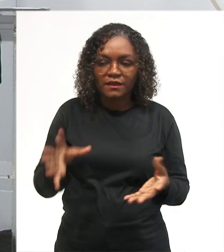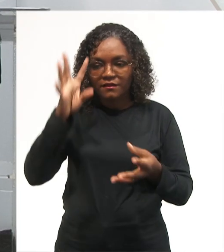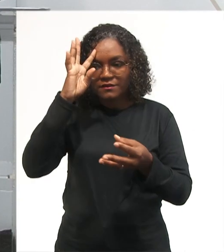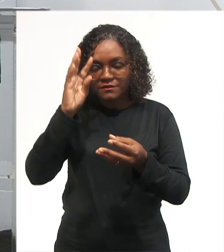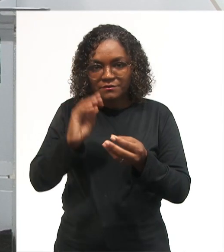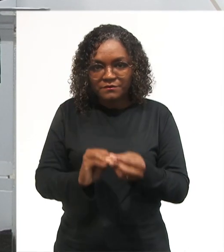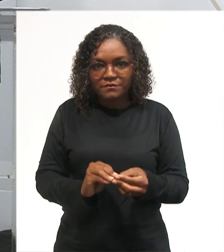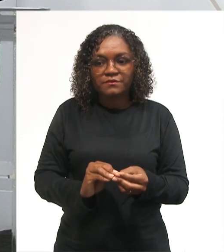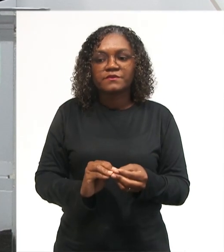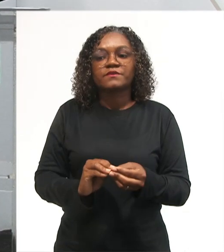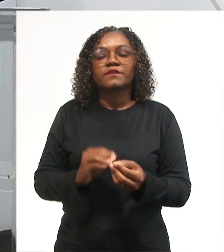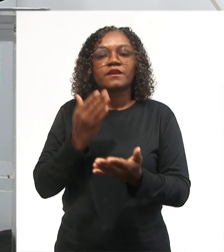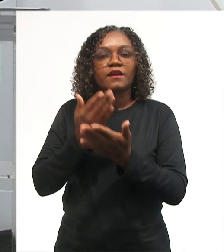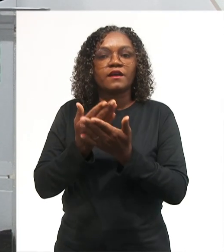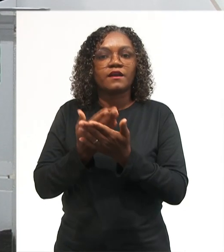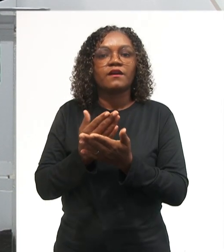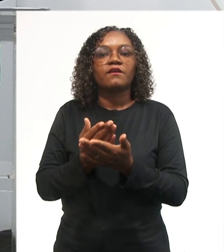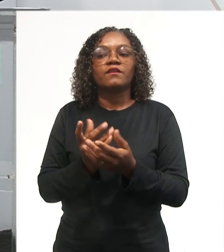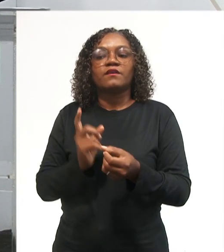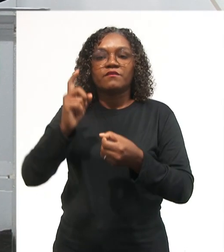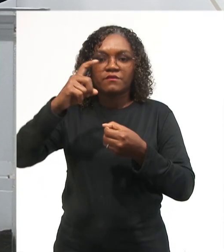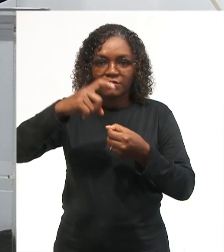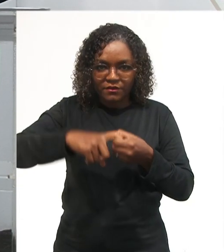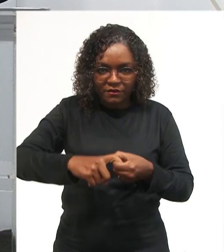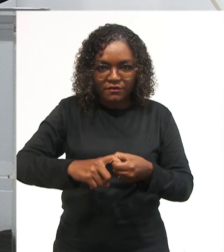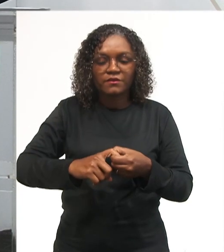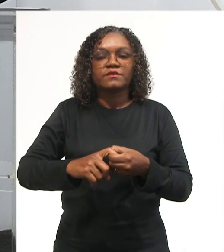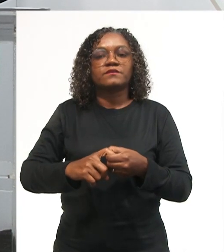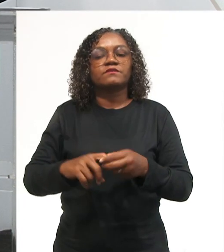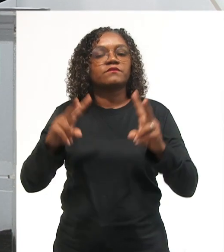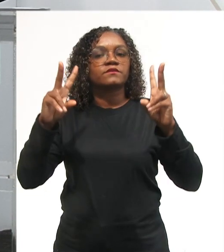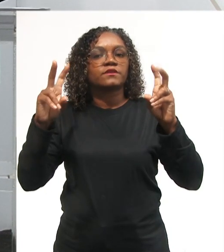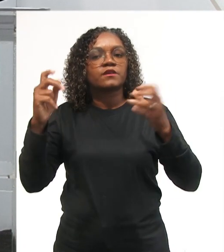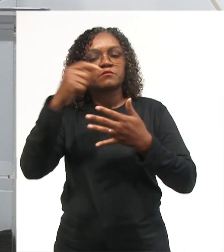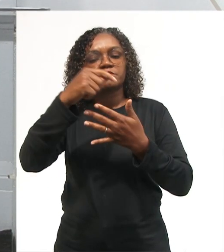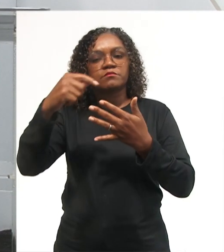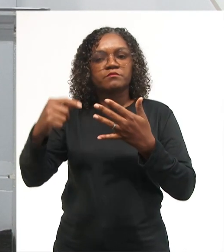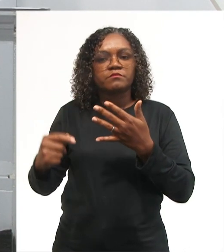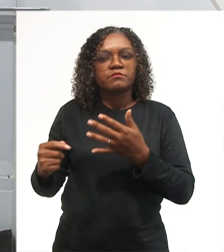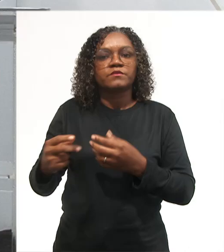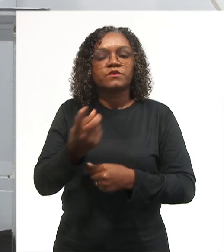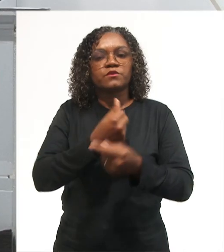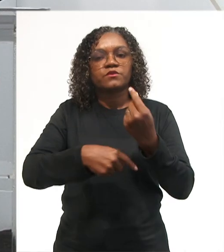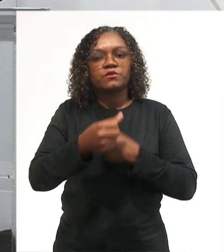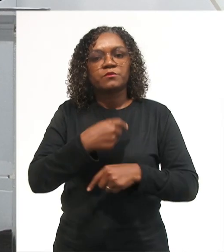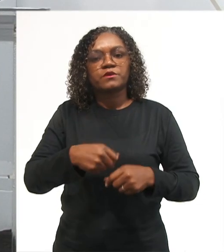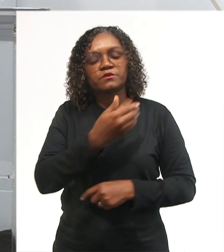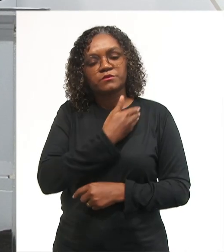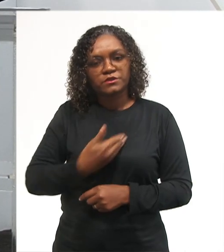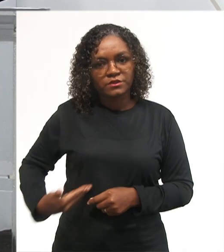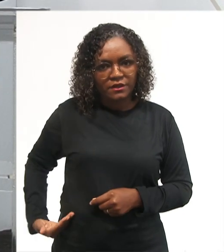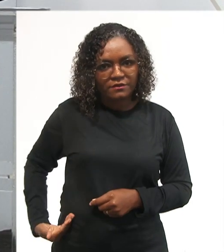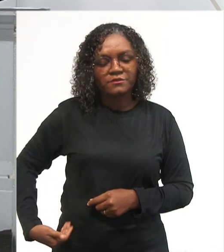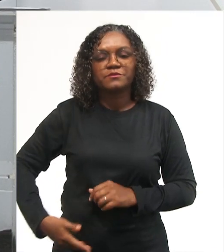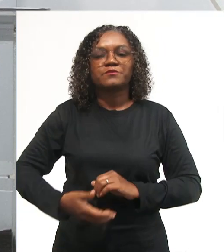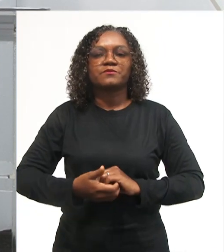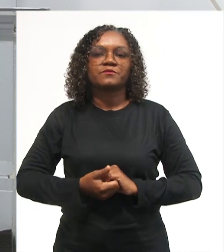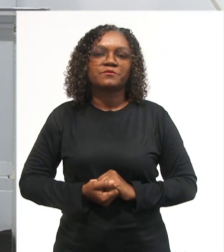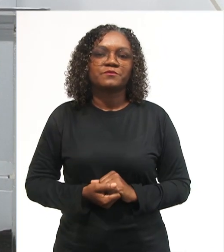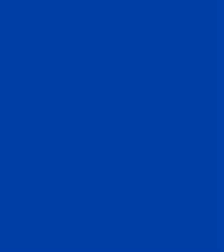por enquanto é isso, a gente retoma aqui na nossa próxima aula, tá? E nós vamos falar então das funções econômicas do Estado. Até logo!